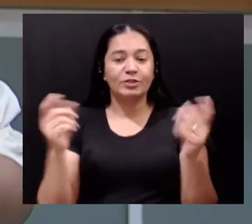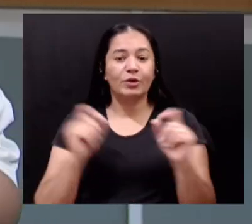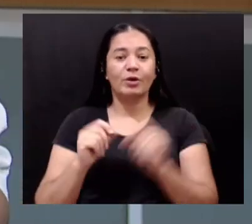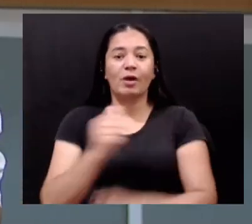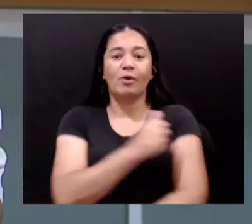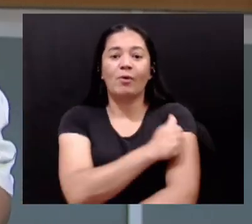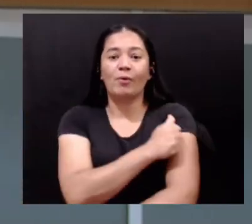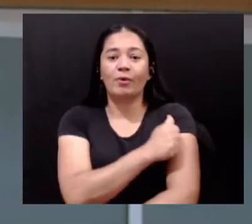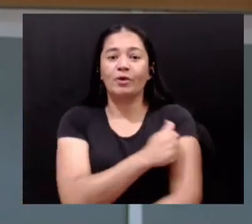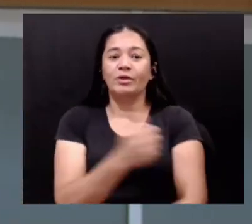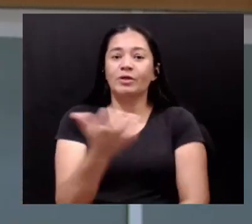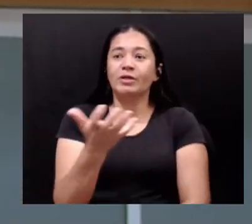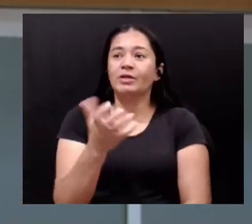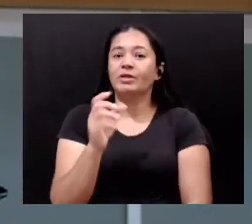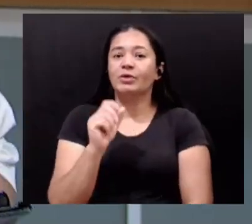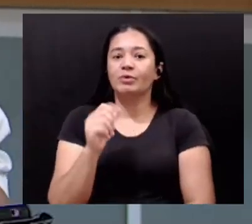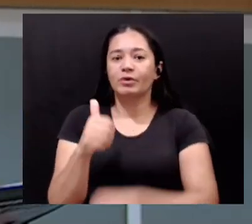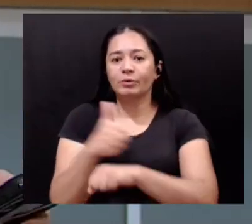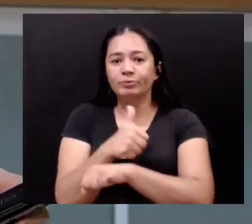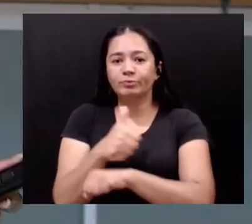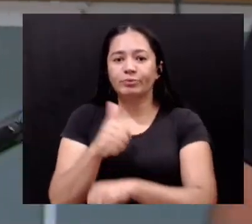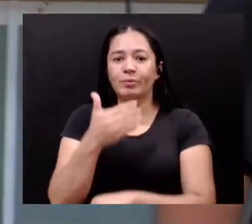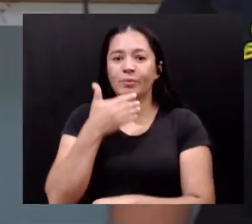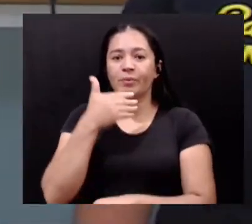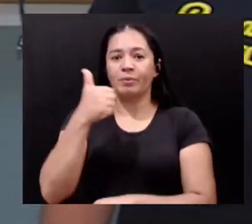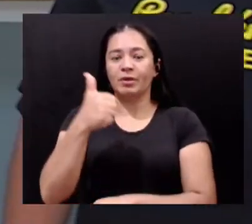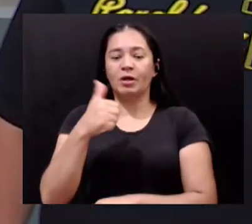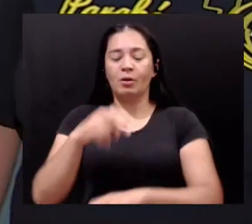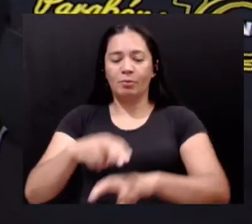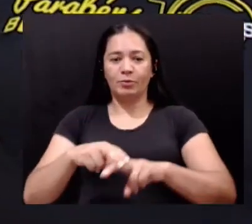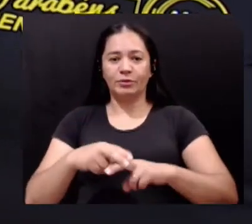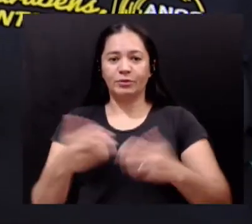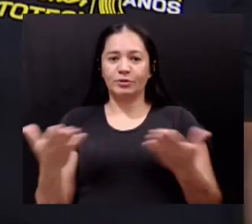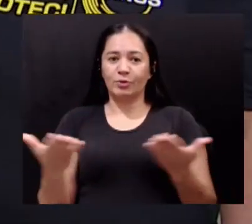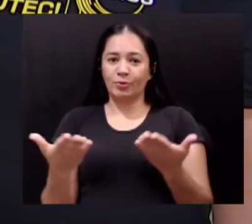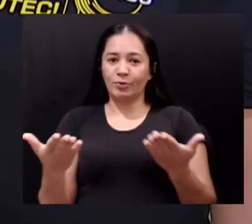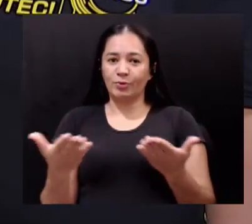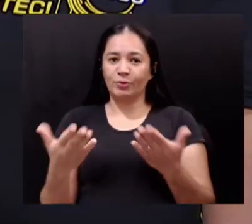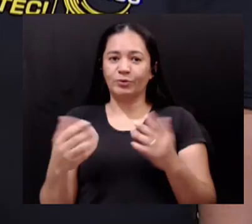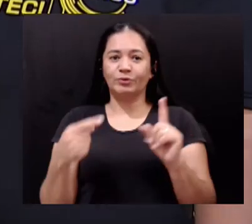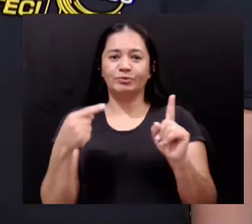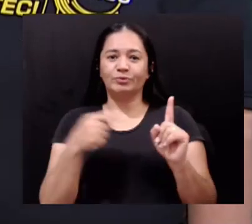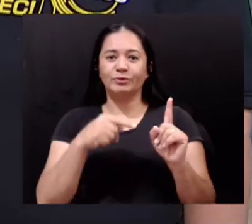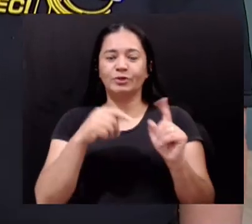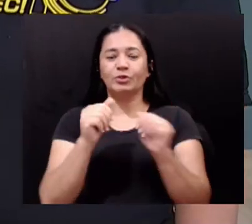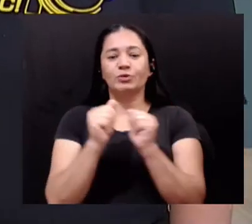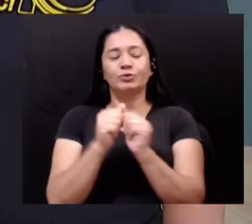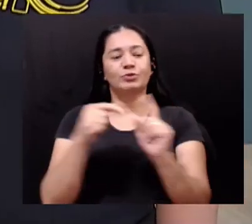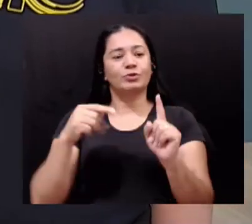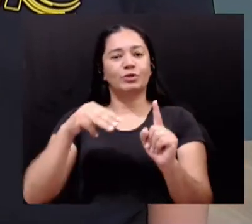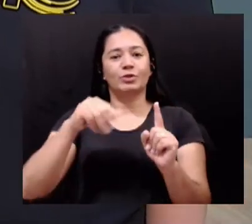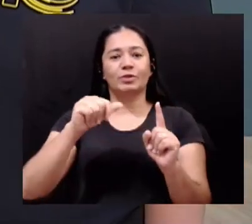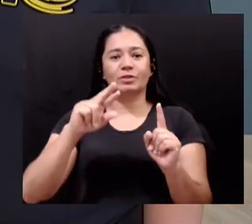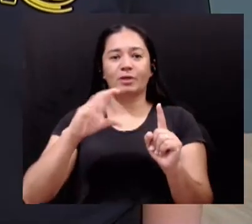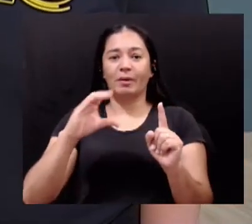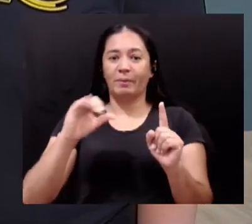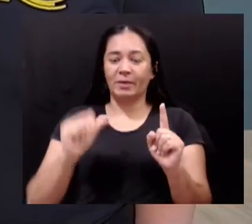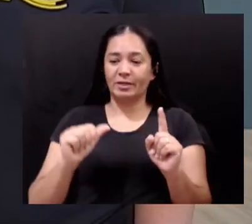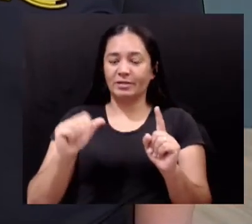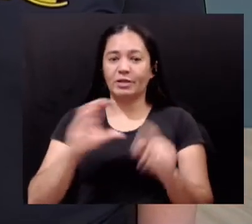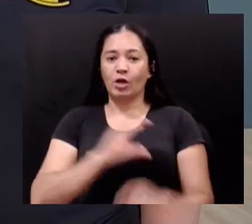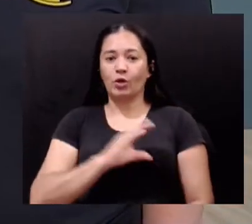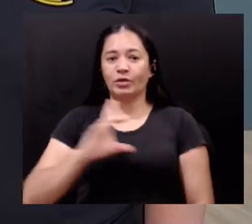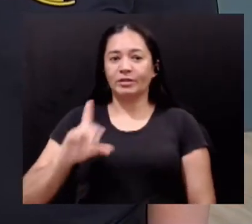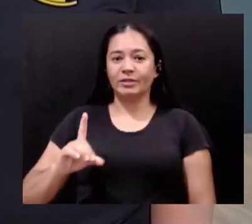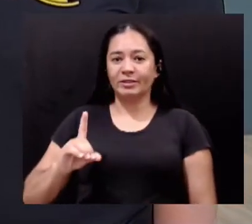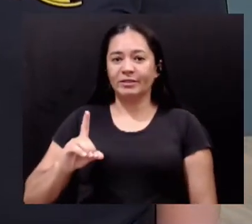se profissionalizar. Por isso, eu estou aqui ao lado da Márcia Rosa, que é coordenadora local do vestibulinho ETEC